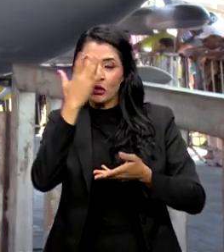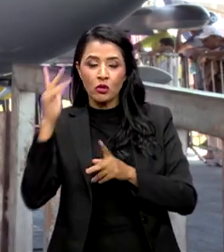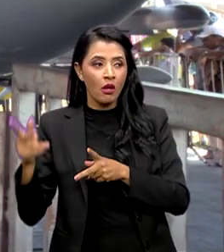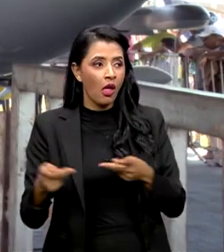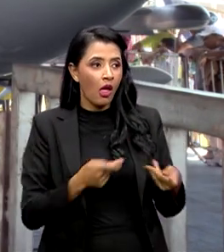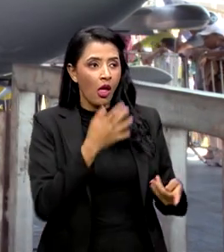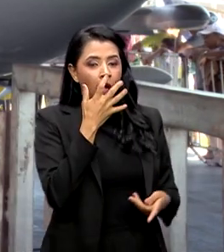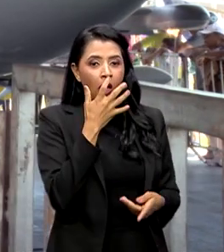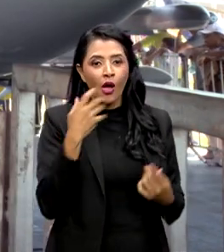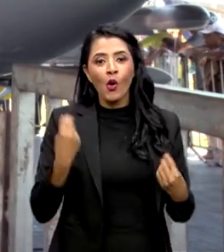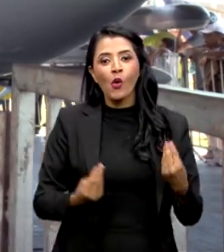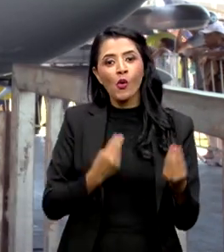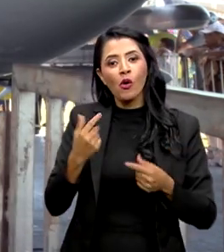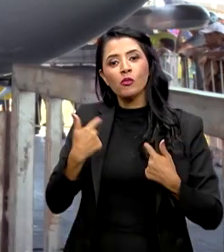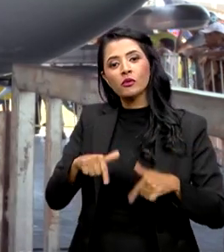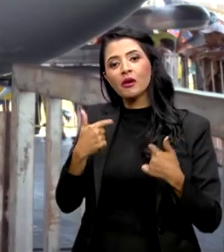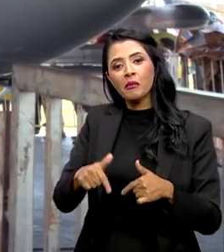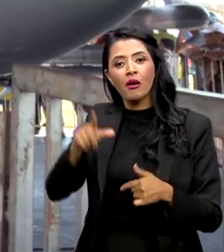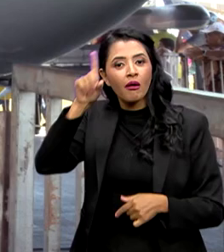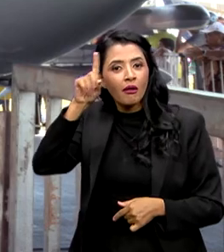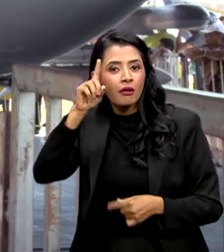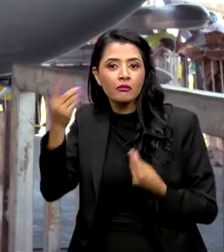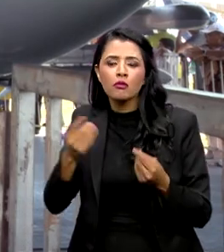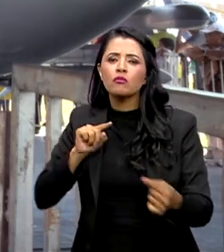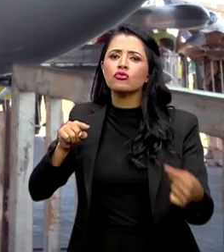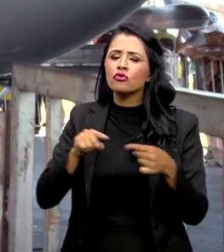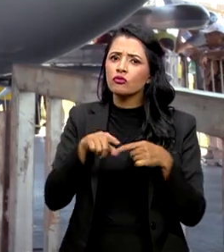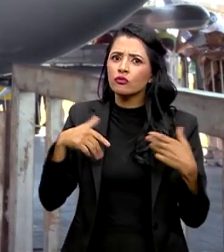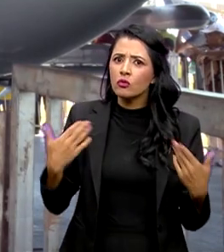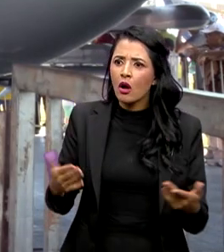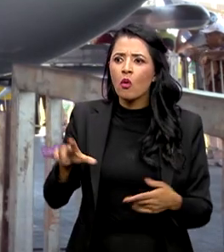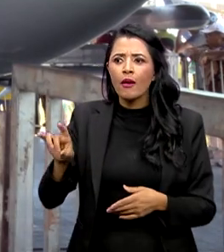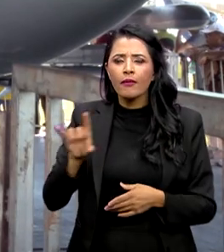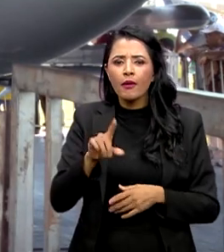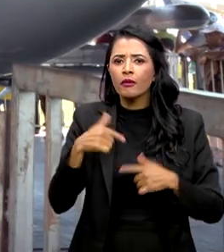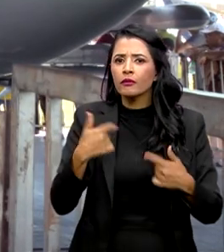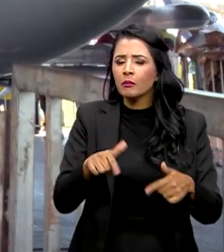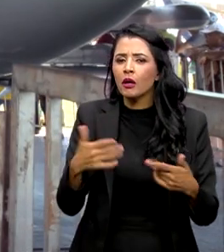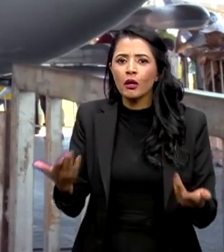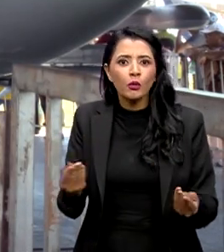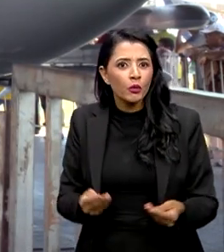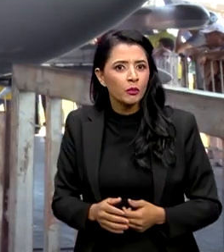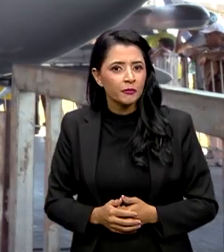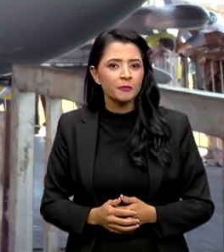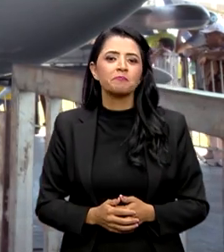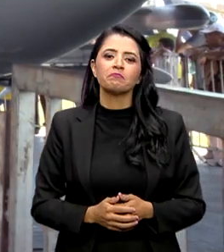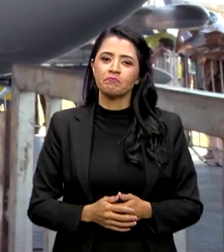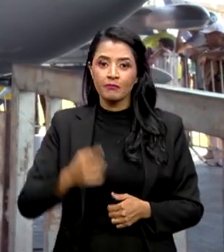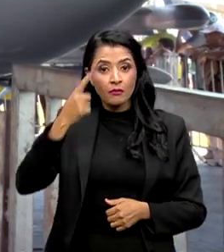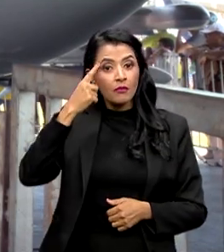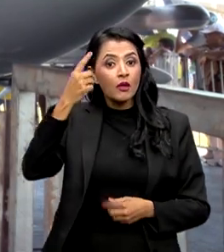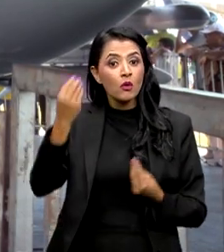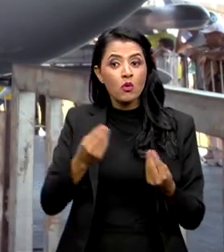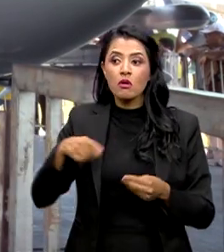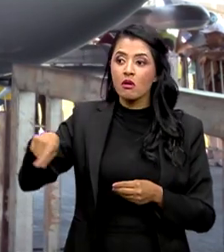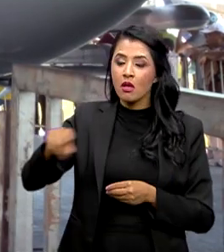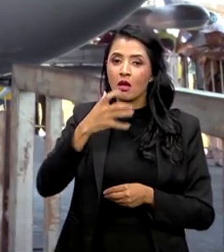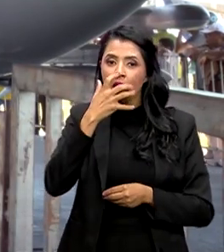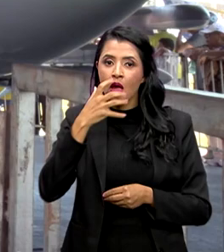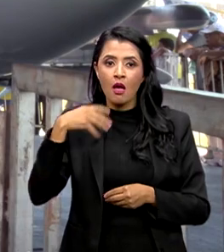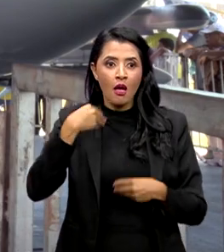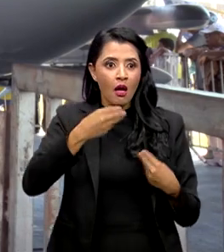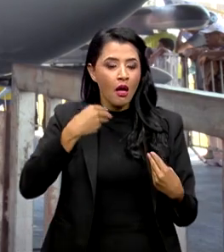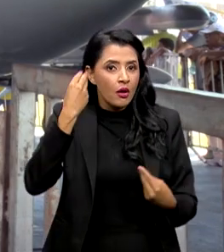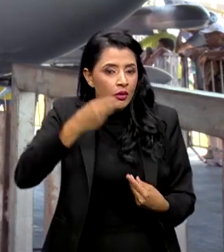visitantes como atuam diariamente e qual o objetivo de cada trabalho realizado. A ideia é que eles vivenciem